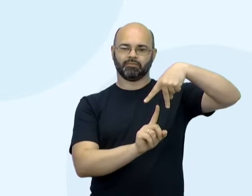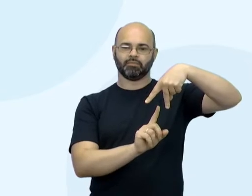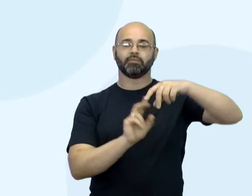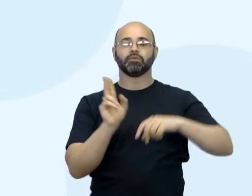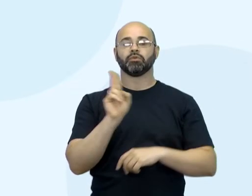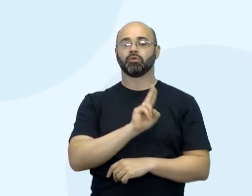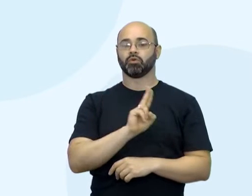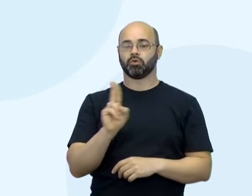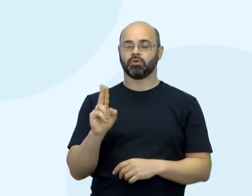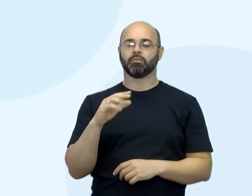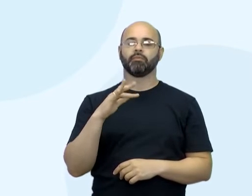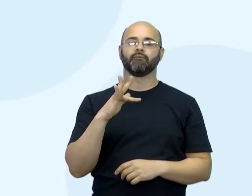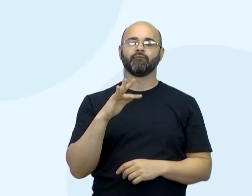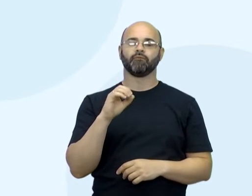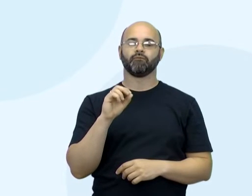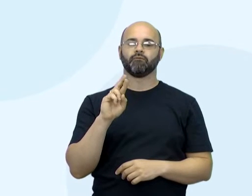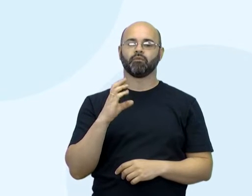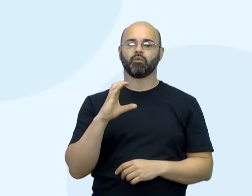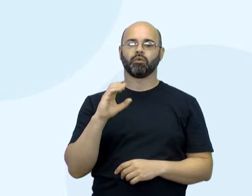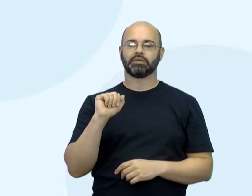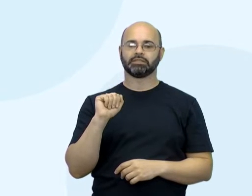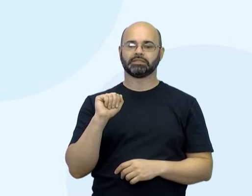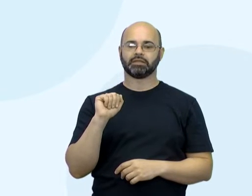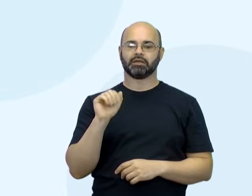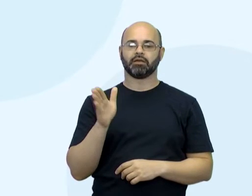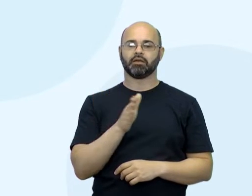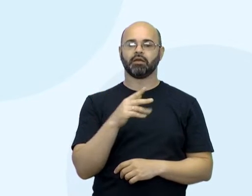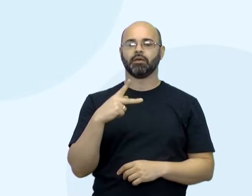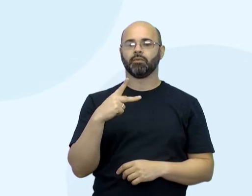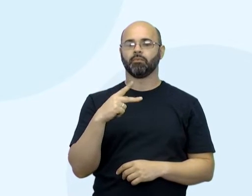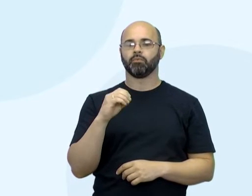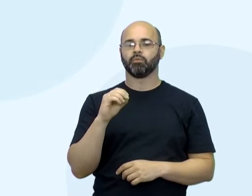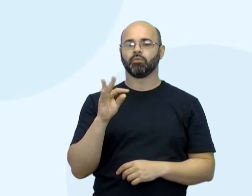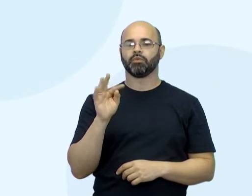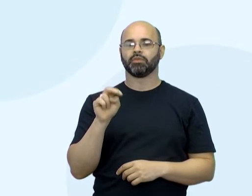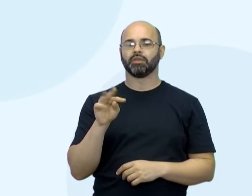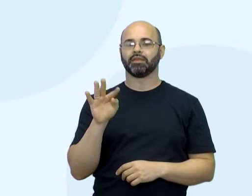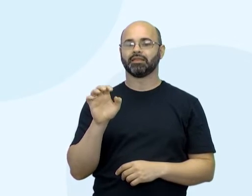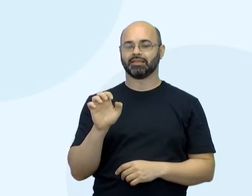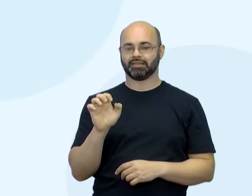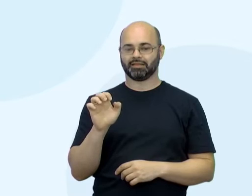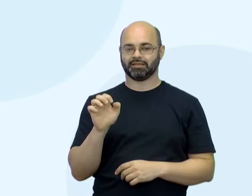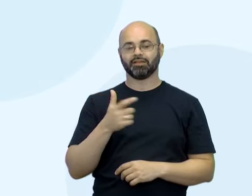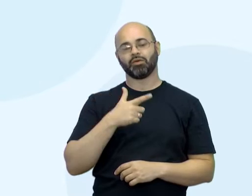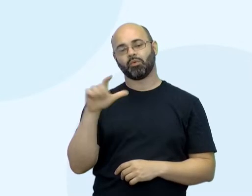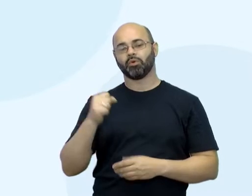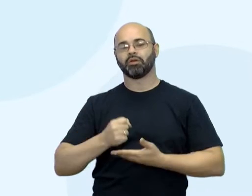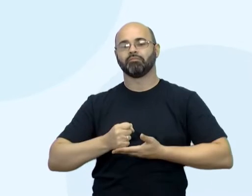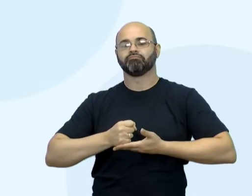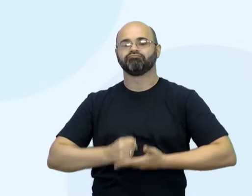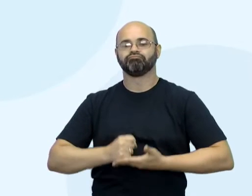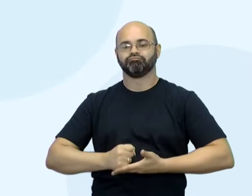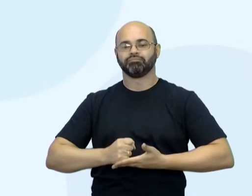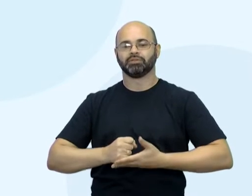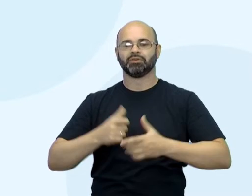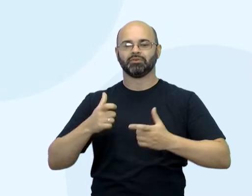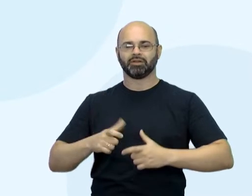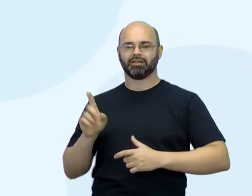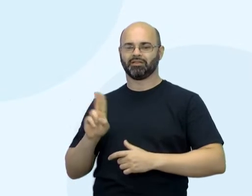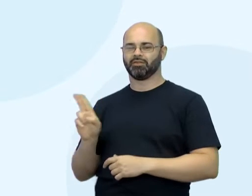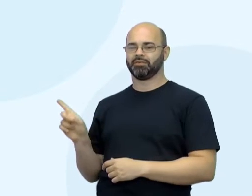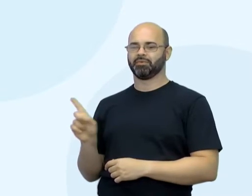do músculo. Eu tenho aqui um apoio que eu vou chamar de apoio. E eu tenho